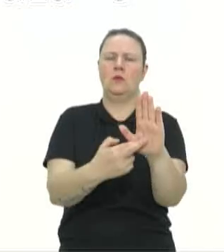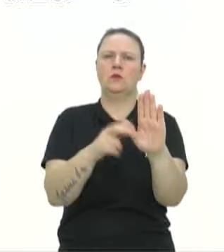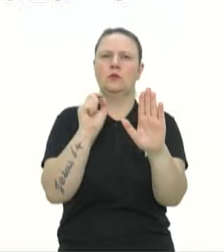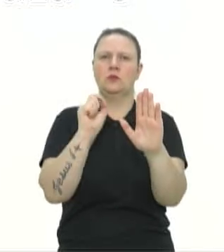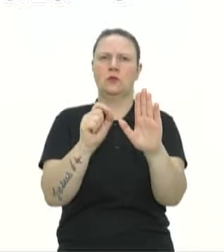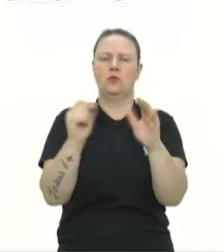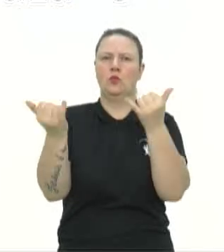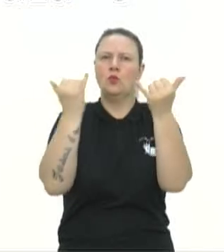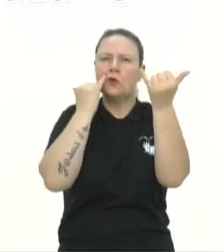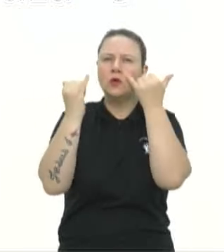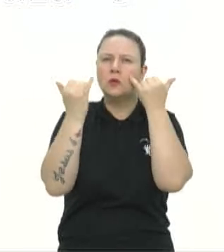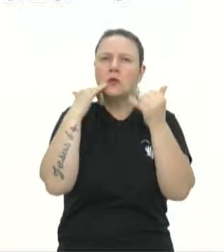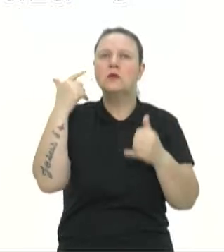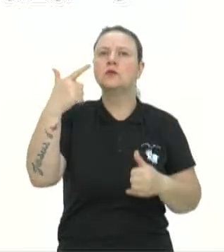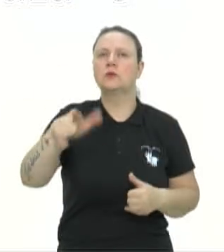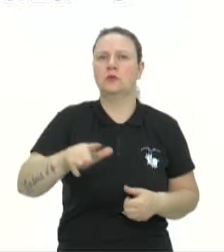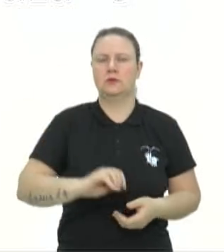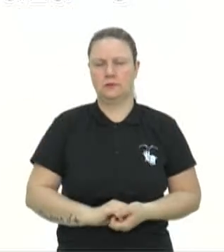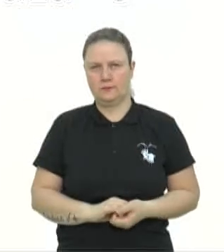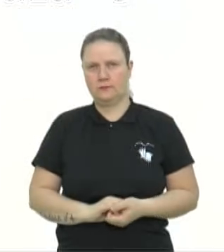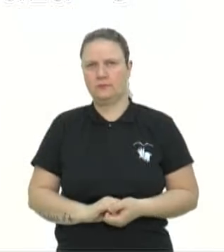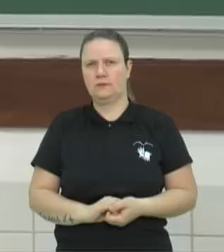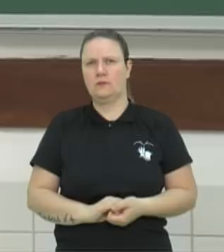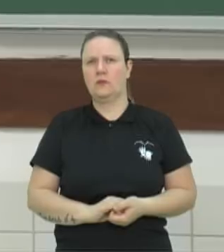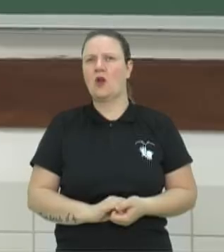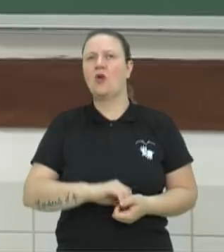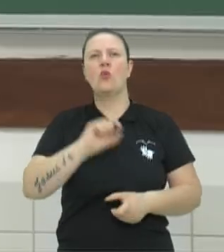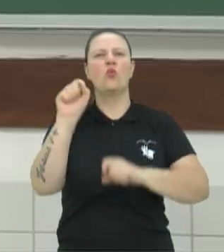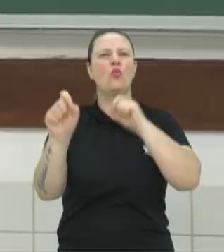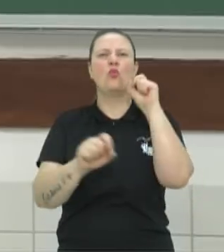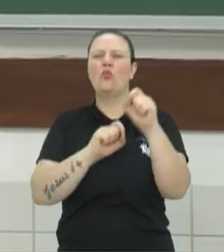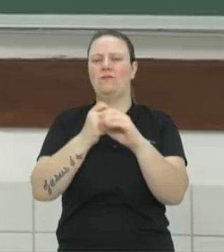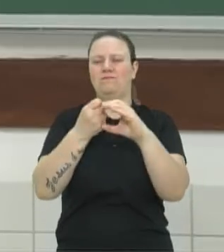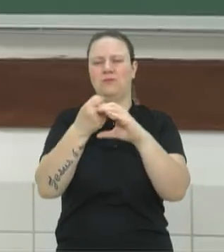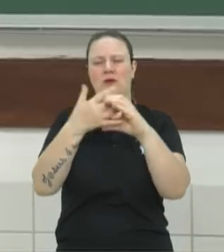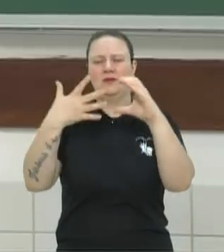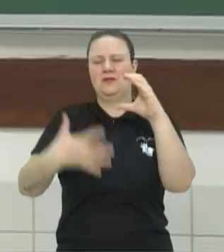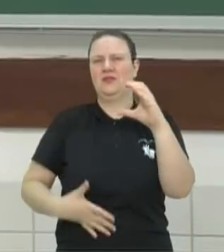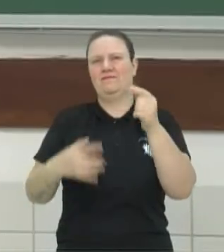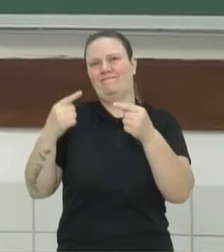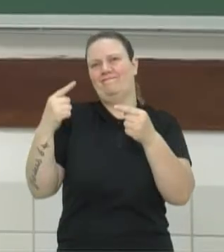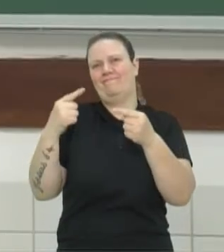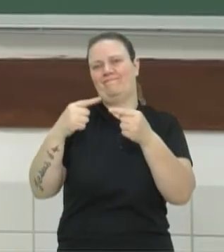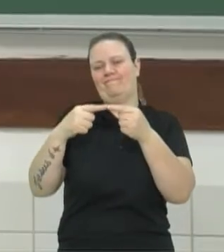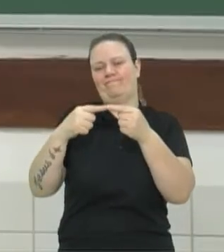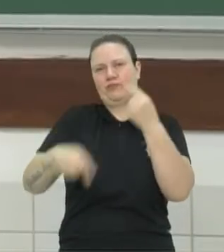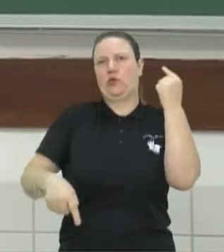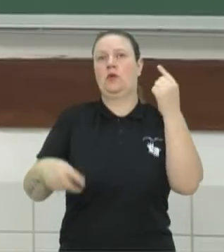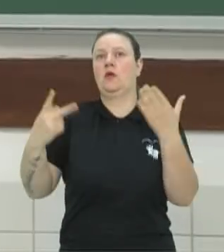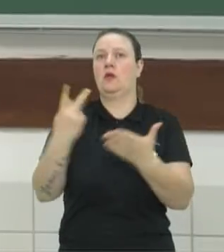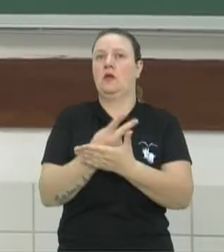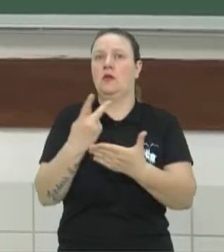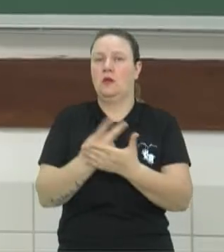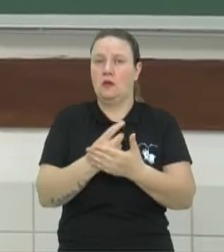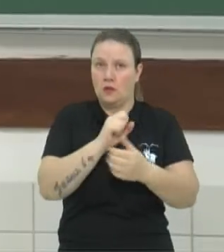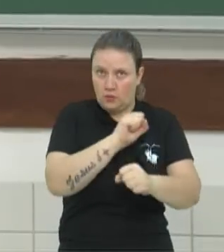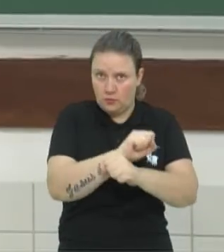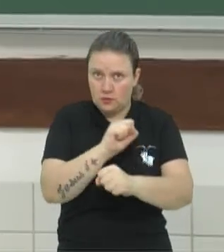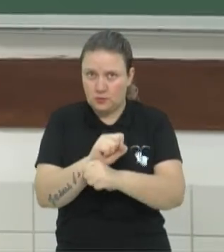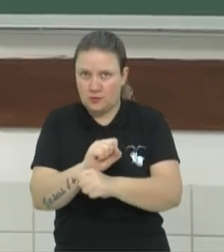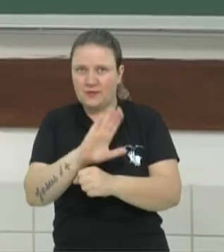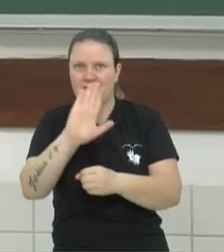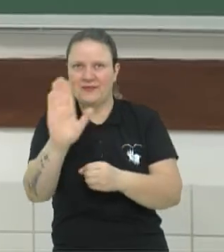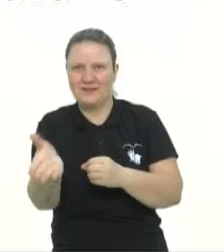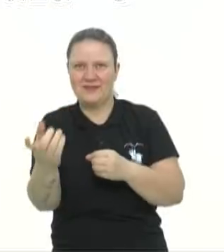a seguir. Então, qual delas não é uma característica do slogan? Eu vou esperar você pensar um pouquinho e já volto